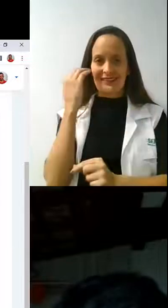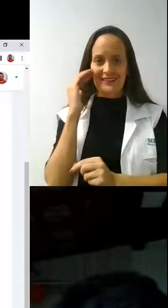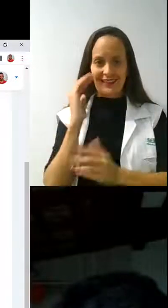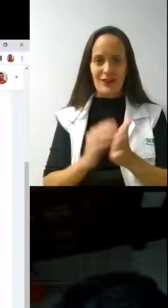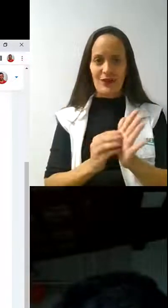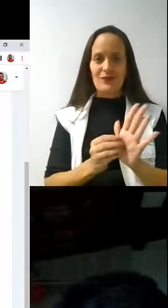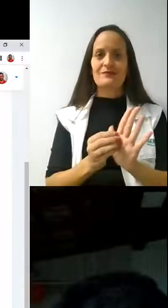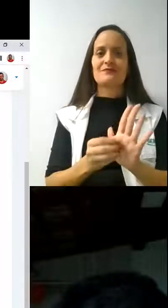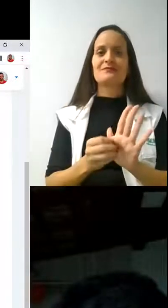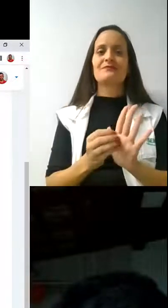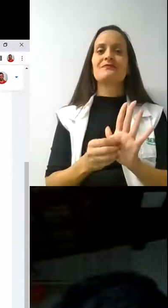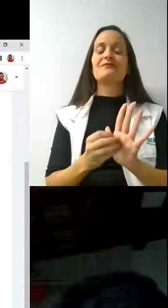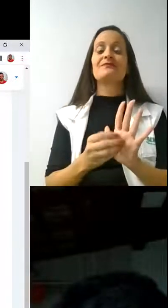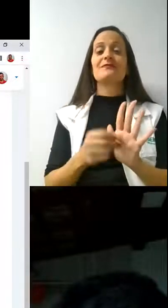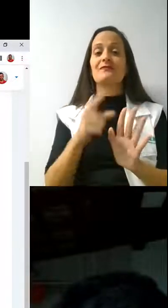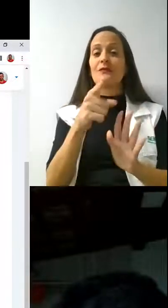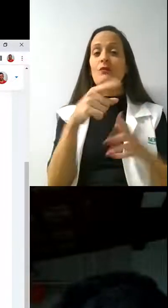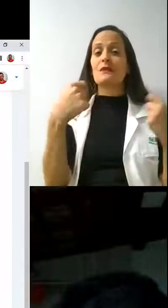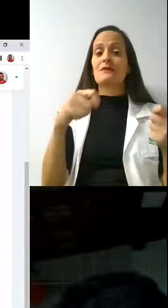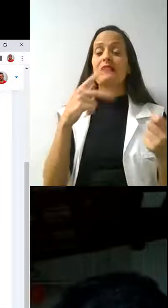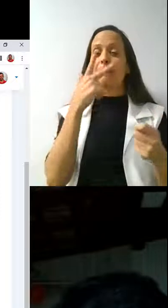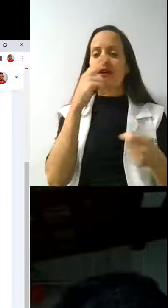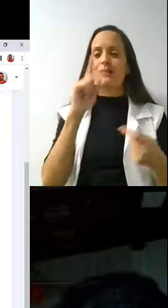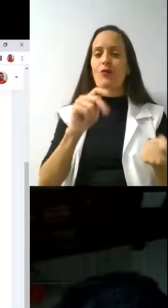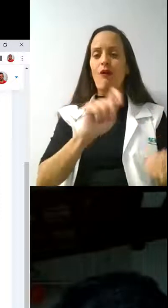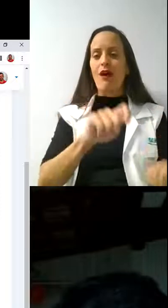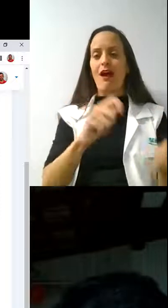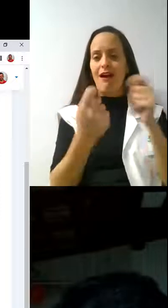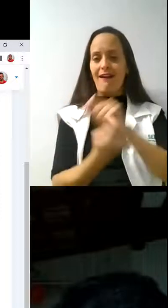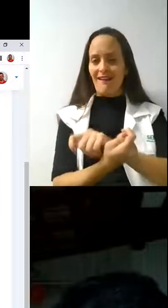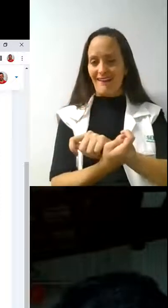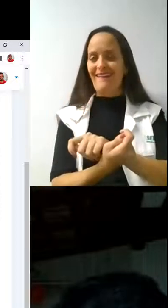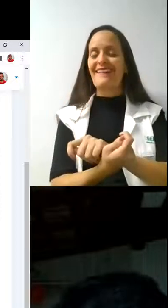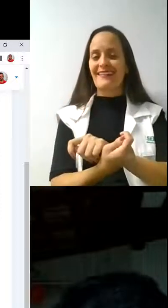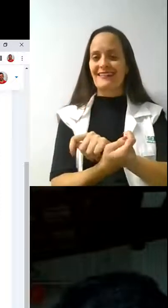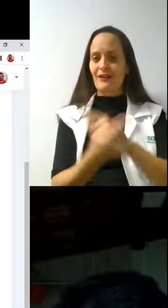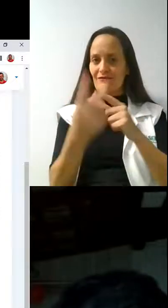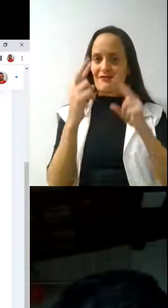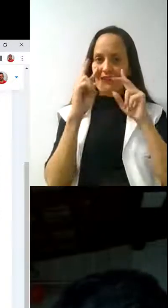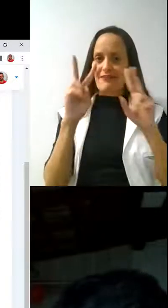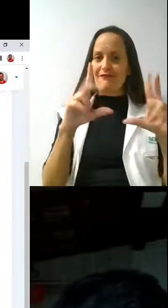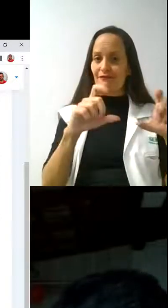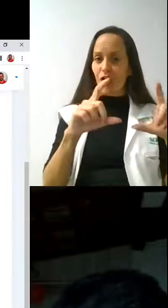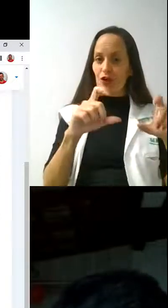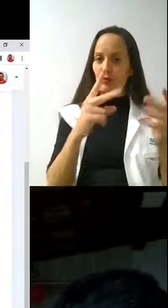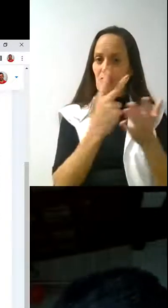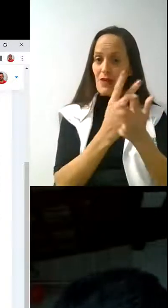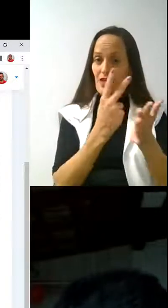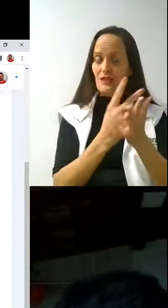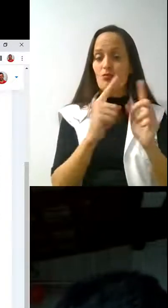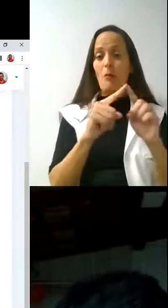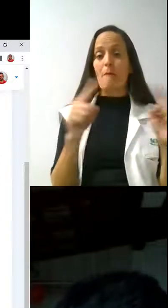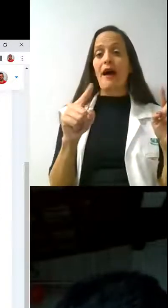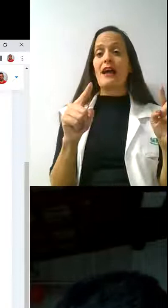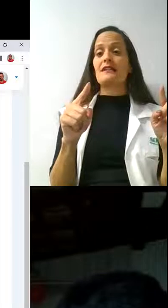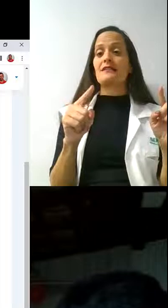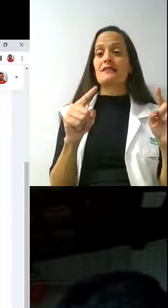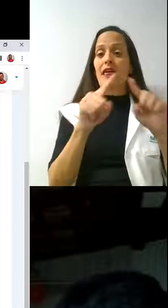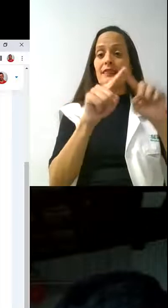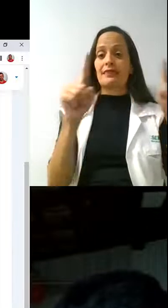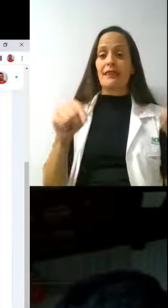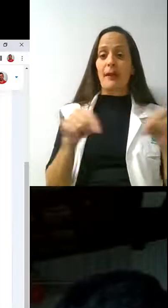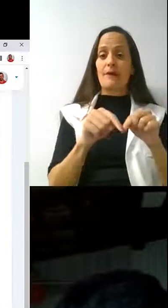dela? Que você vai pegar e reduzir o desenho, né? Então, isso aqui é um desenho, né? É uma fotografia do Cristo